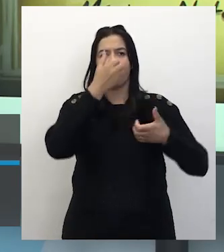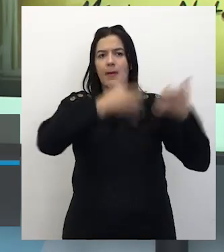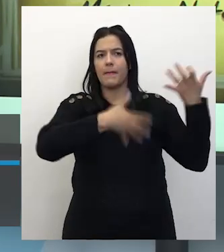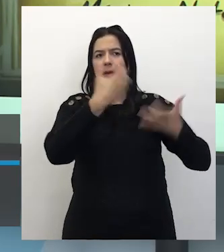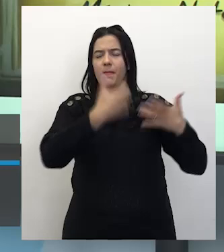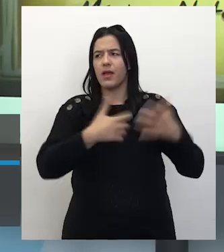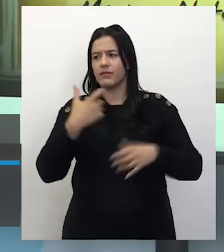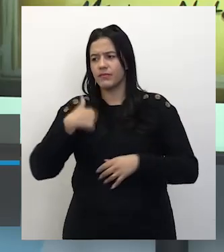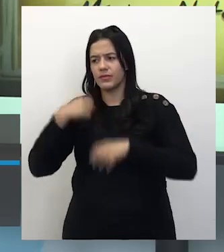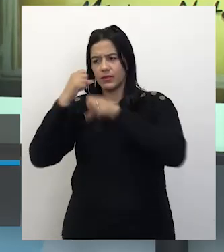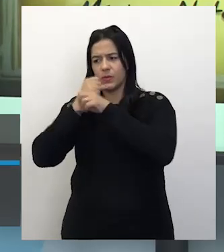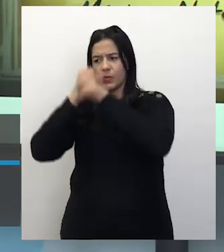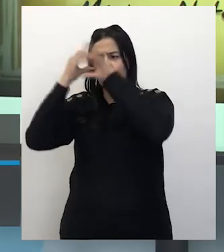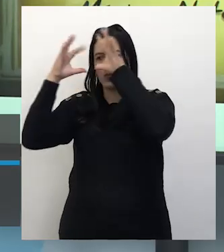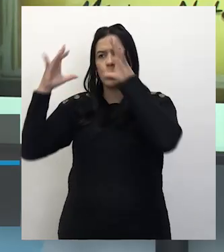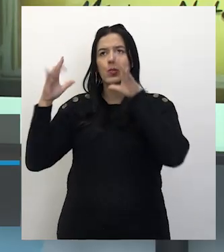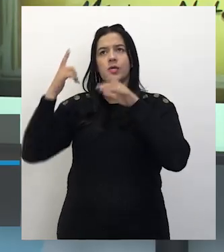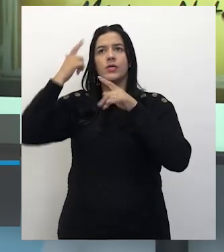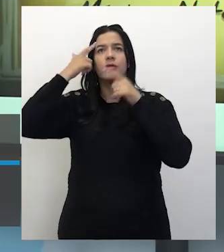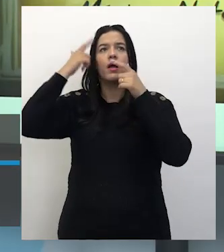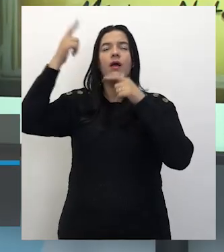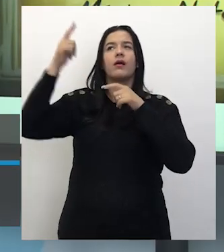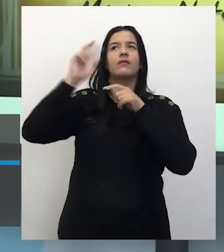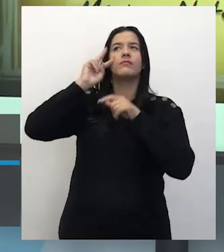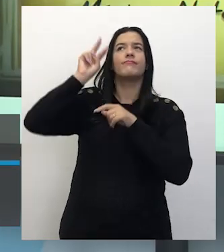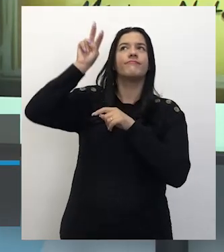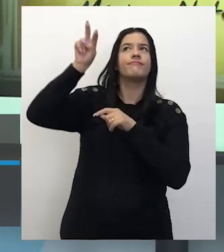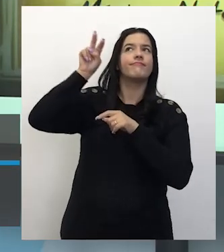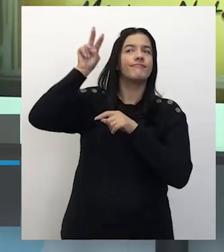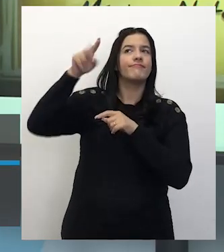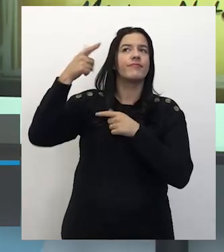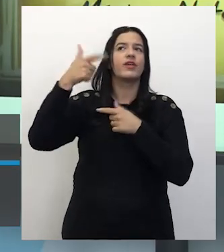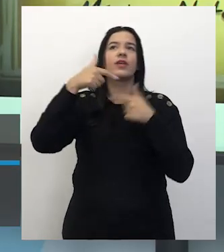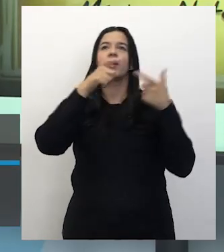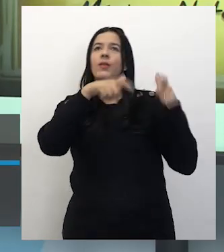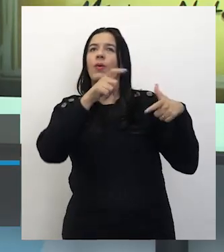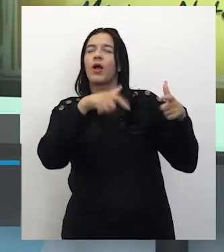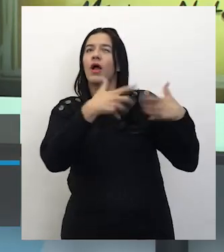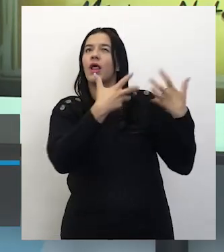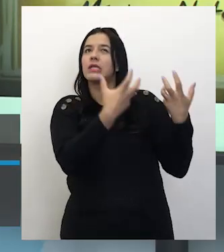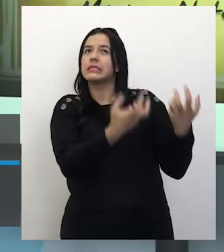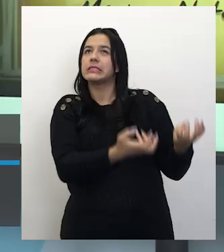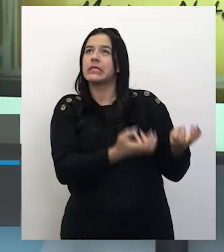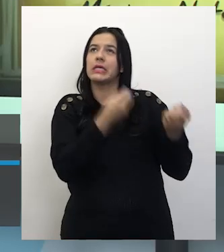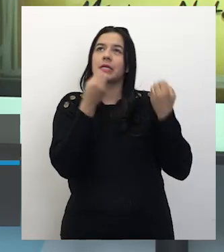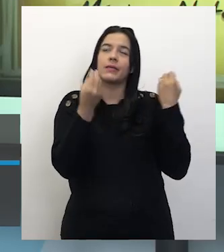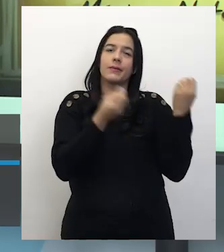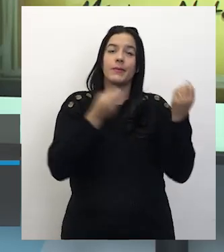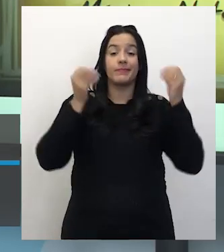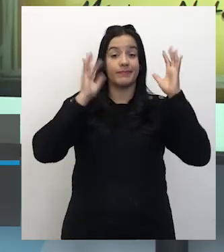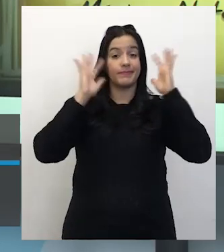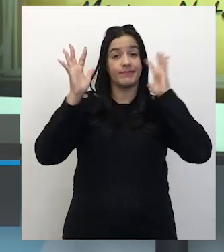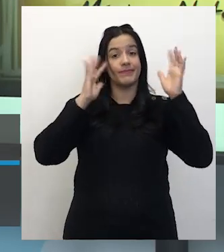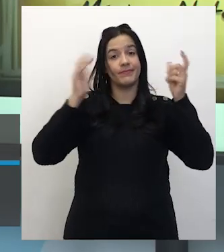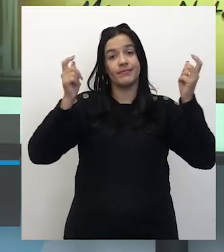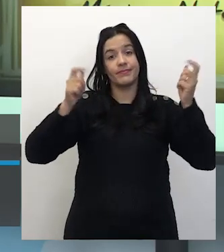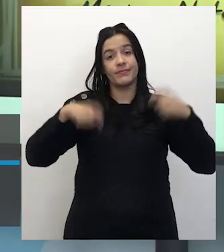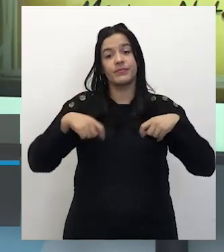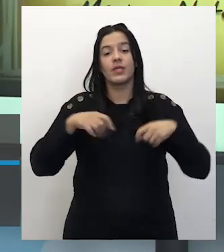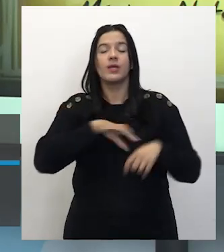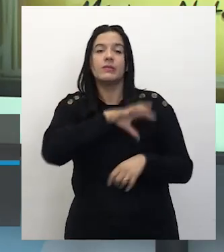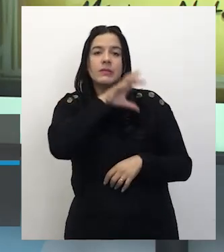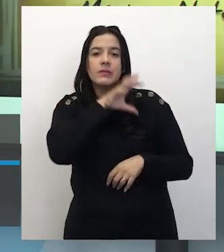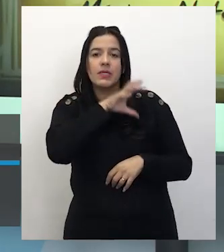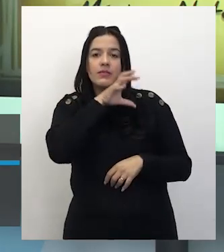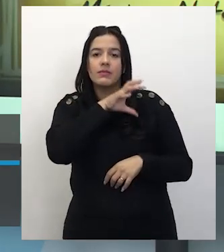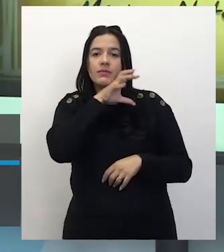seca, os animais, então a gente consegue realmente visualizar a narrativa. Como esses animais estão,